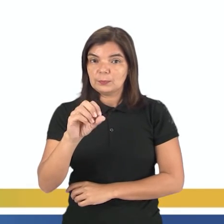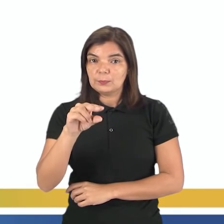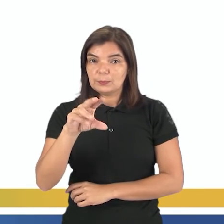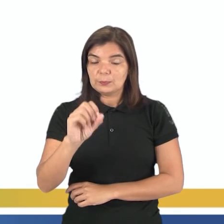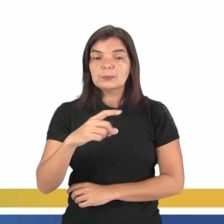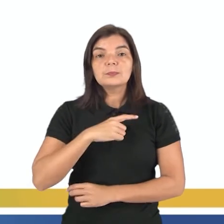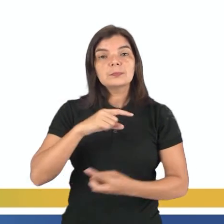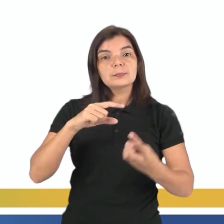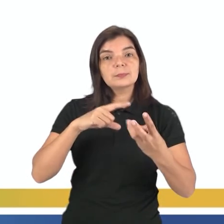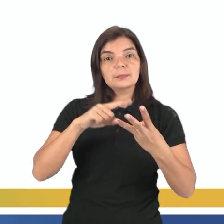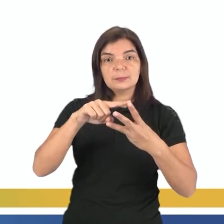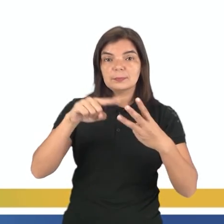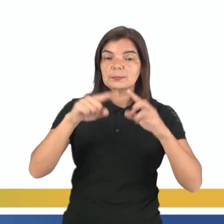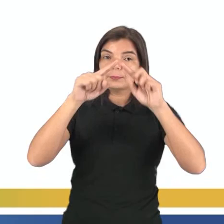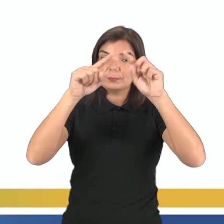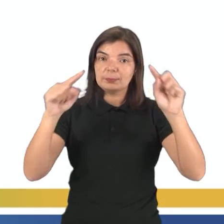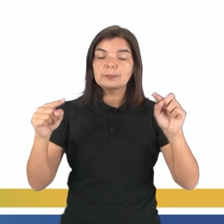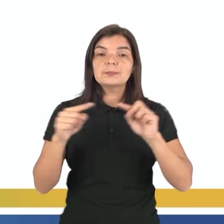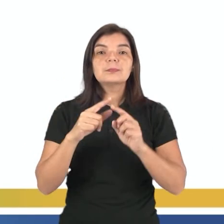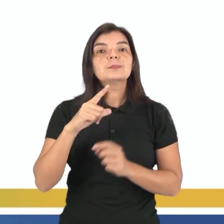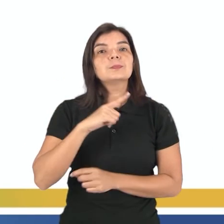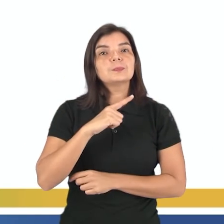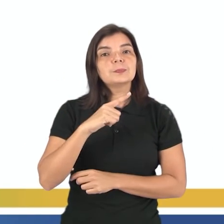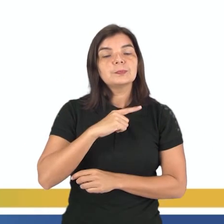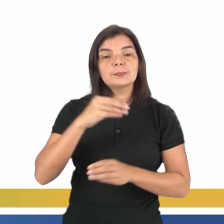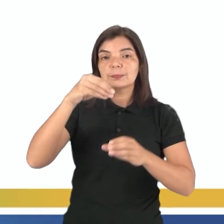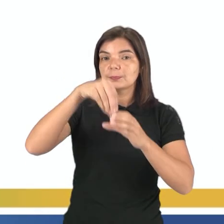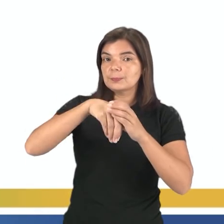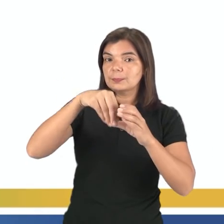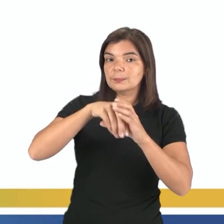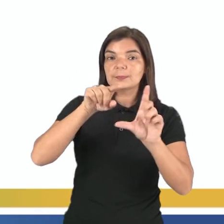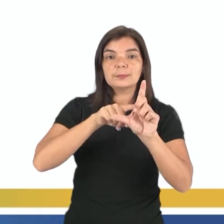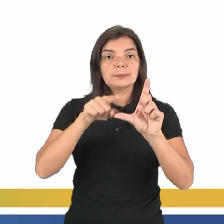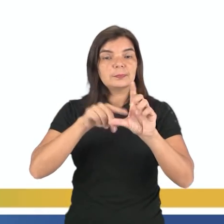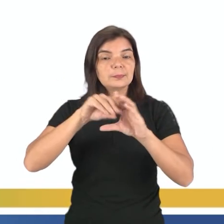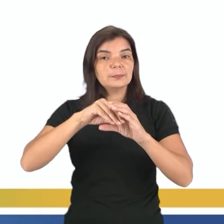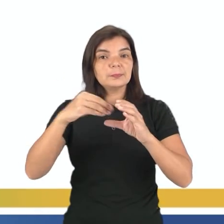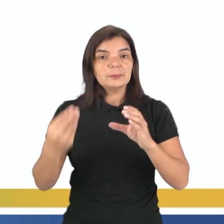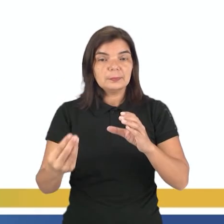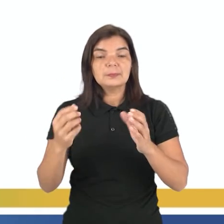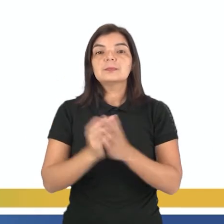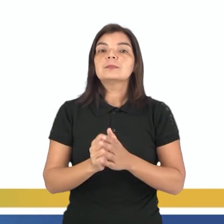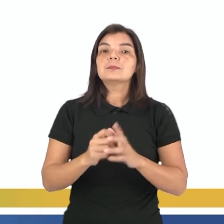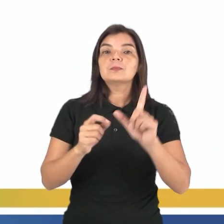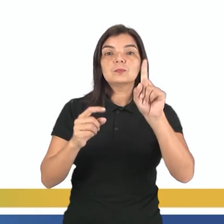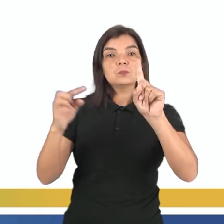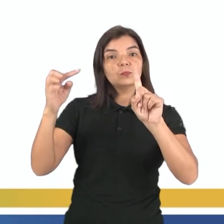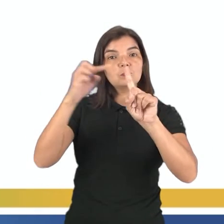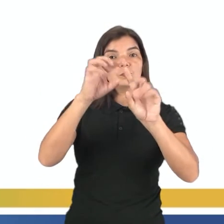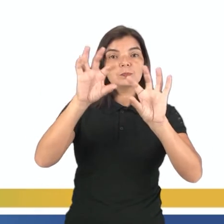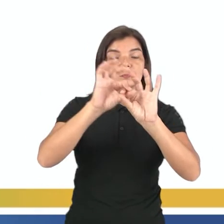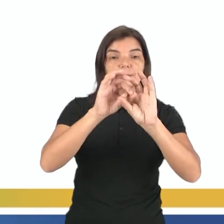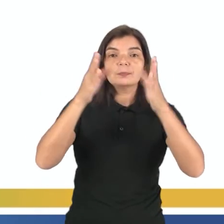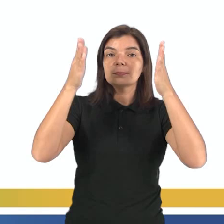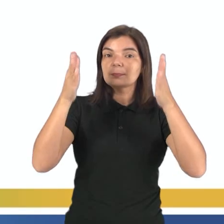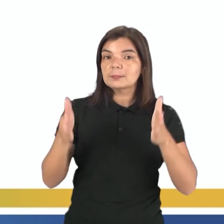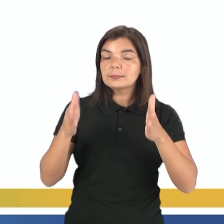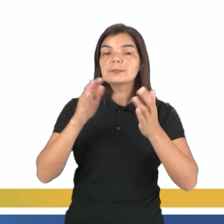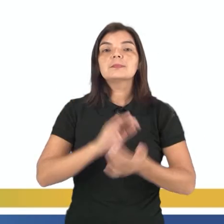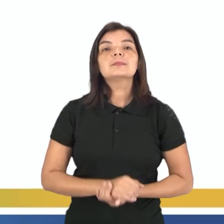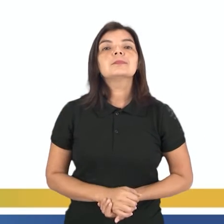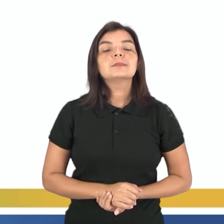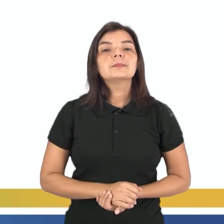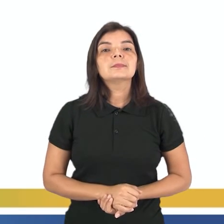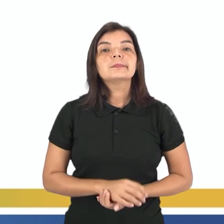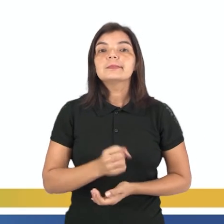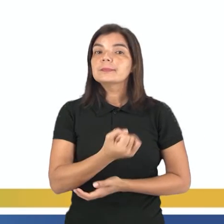que possui três lados, né? Então, nós temos ângulos internos, externos, vértices, lados, não é?